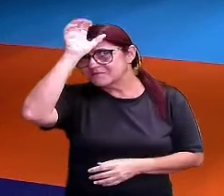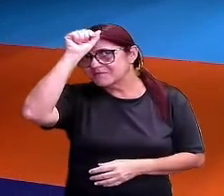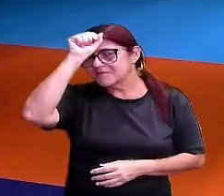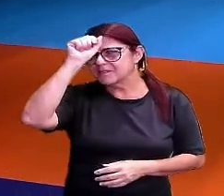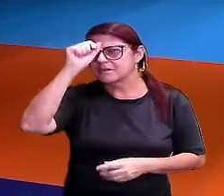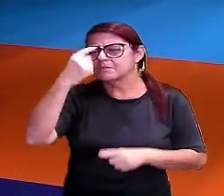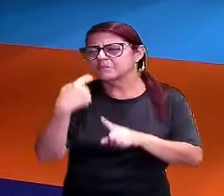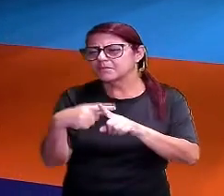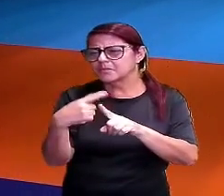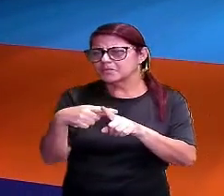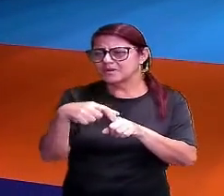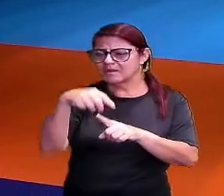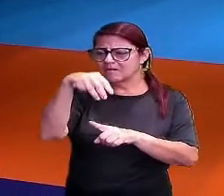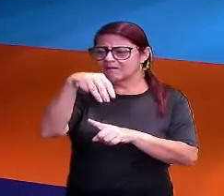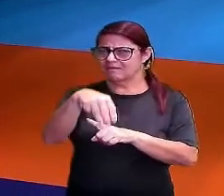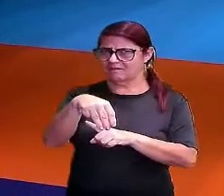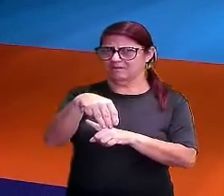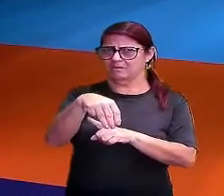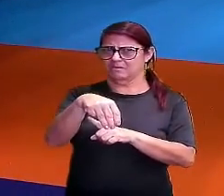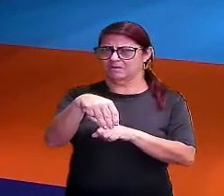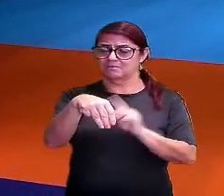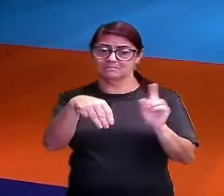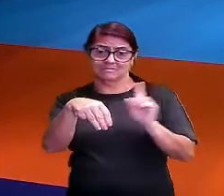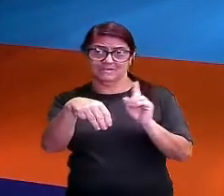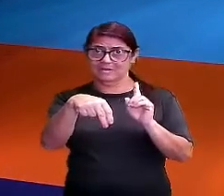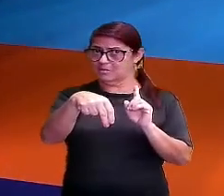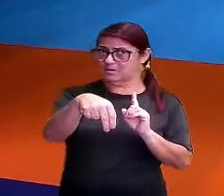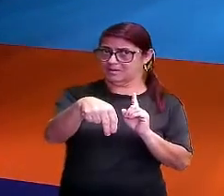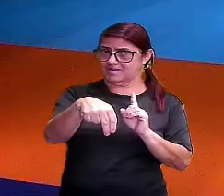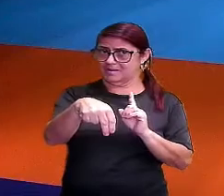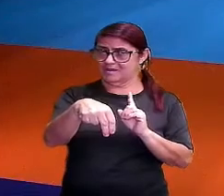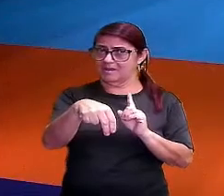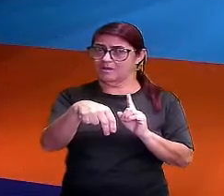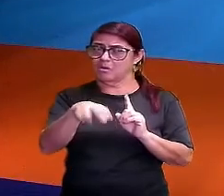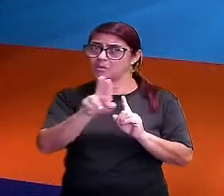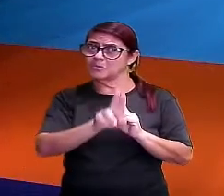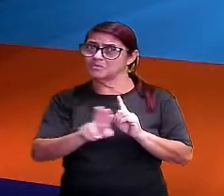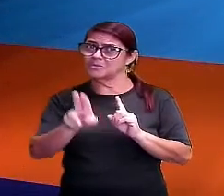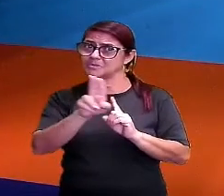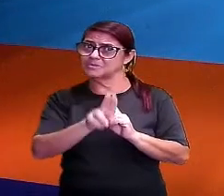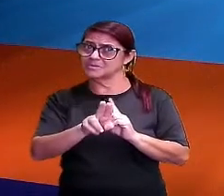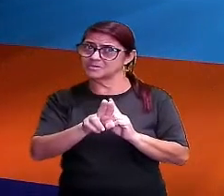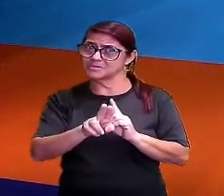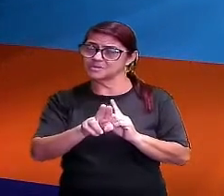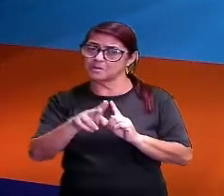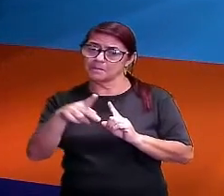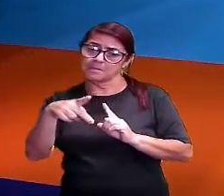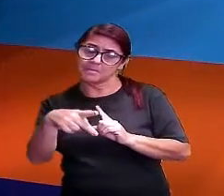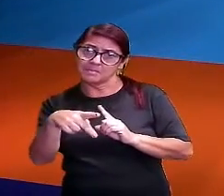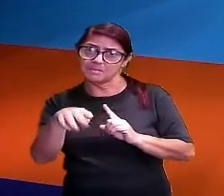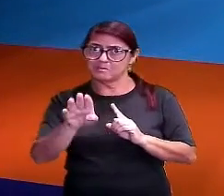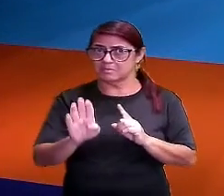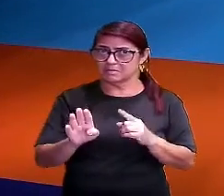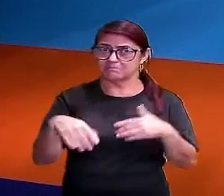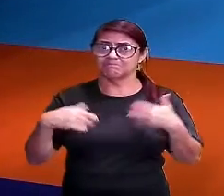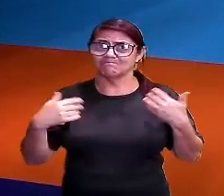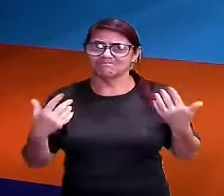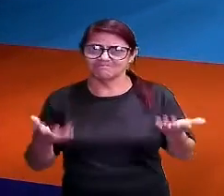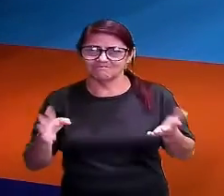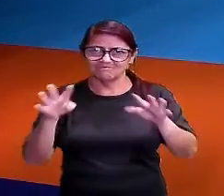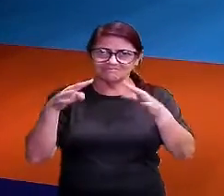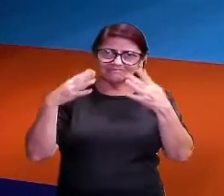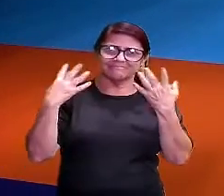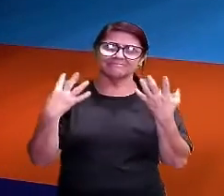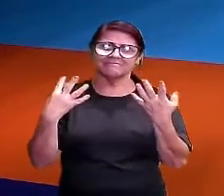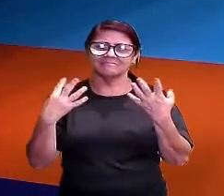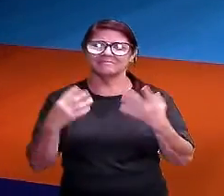eu coloco o M e não o N. Quando eu uso, tá? Quando há essa necessidade. Então, vem comigo e preste